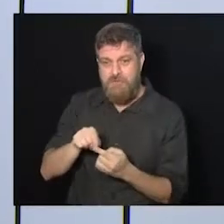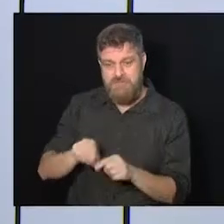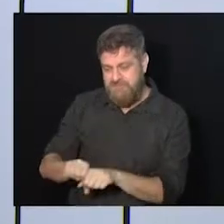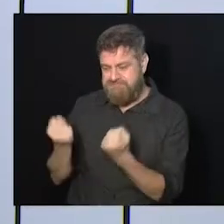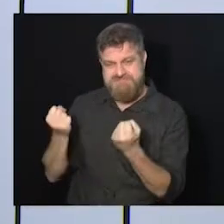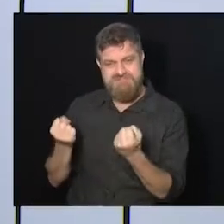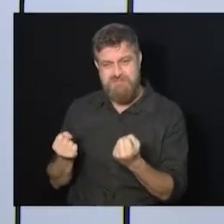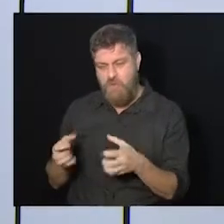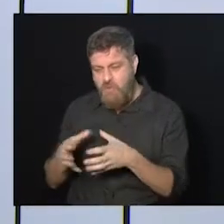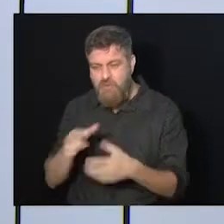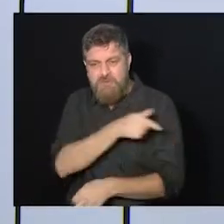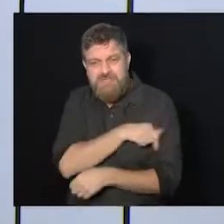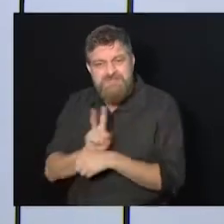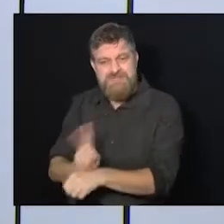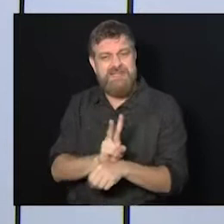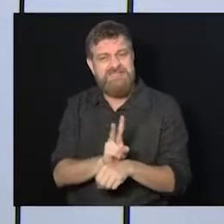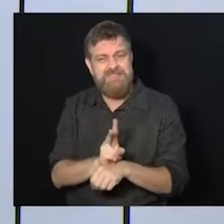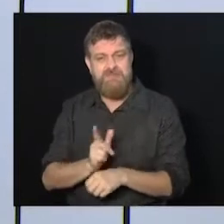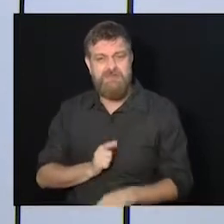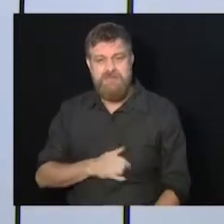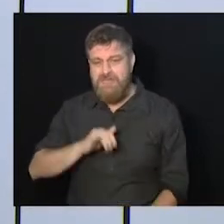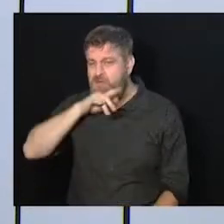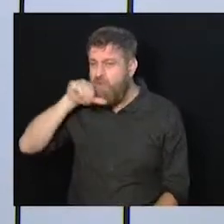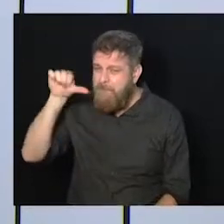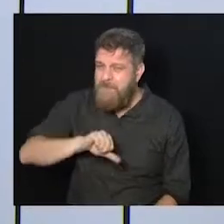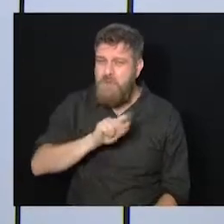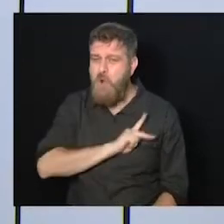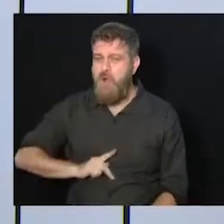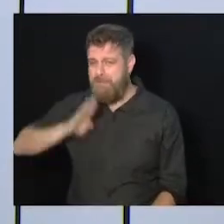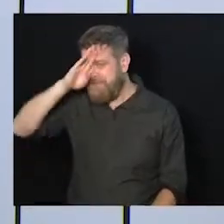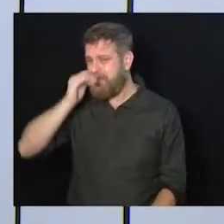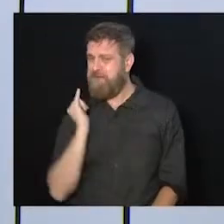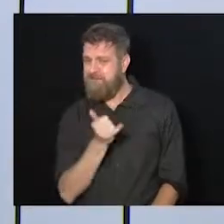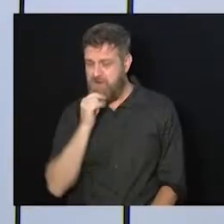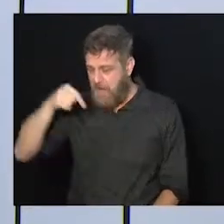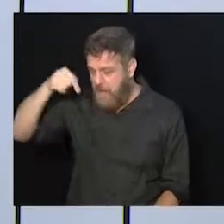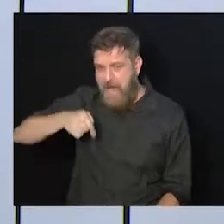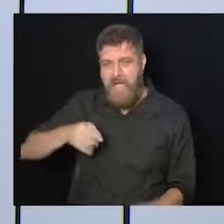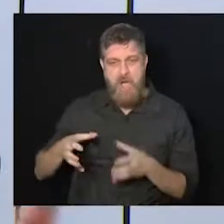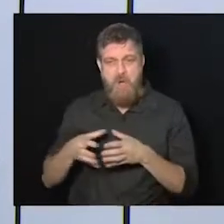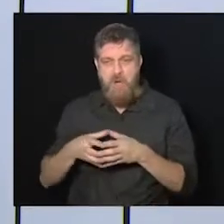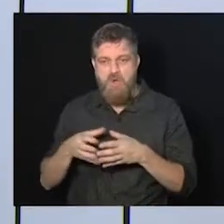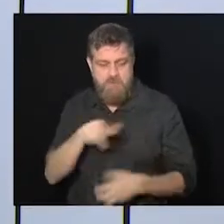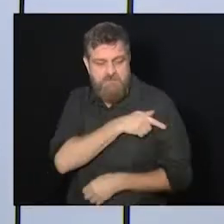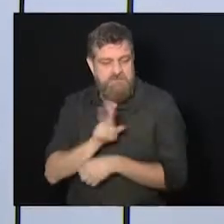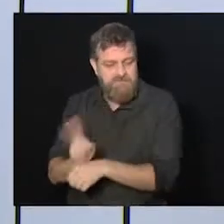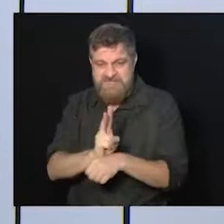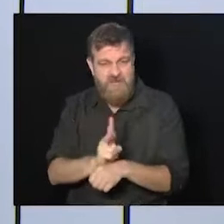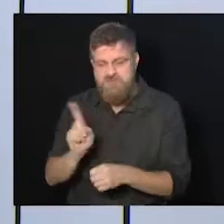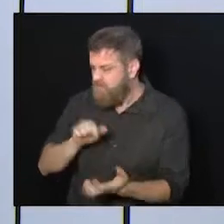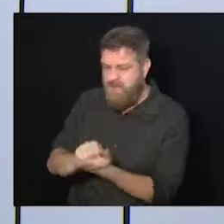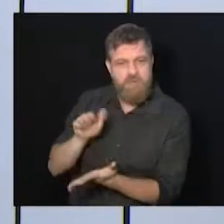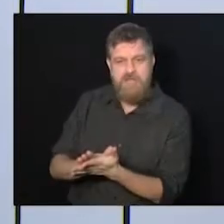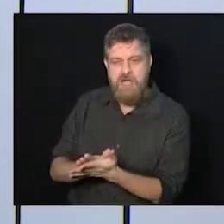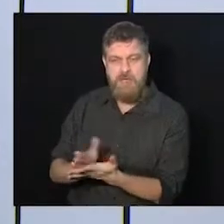ICMBio. E o pior foi uma fala recente do presidente, onde ele afirmou que o IBAMA não iria mais sair por aí multando, enfim.